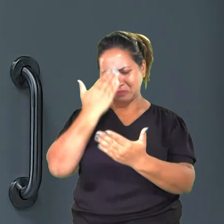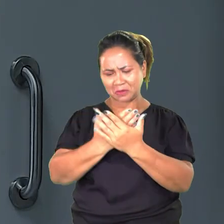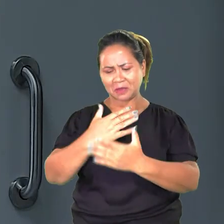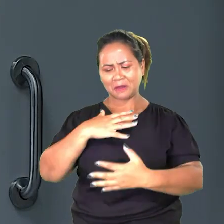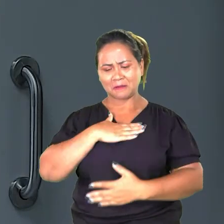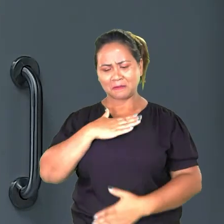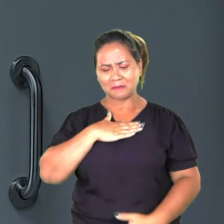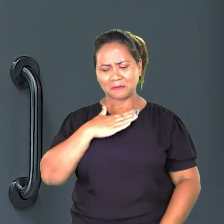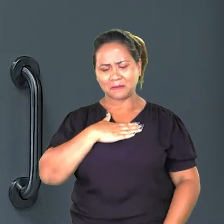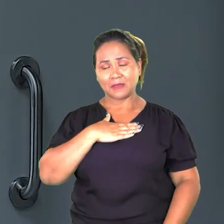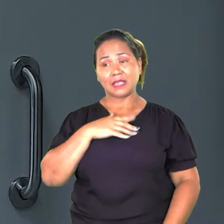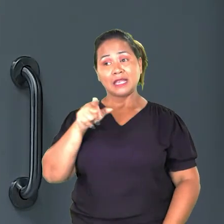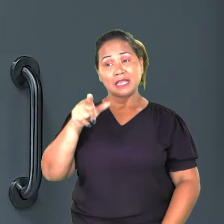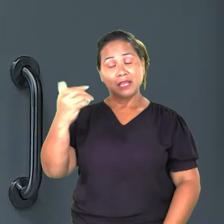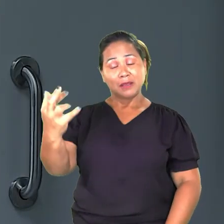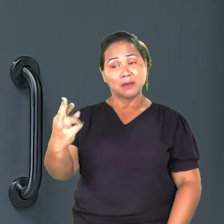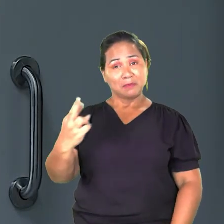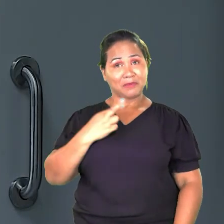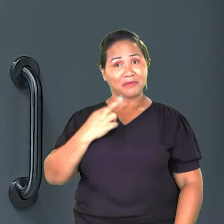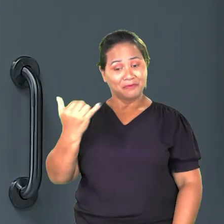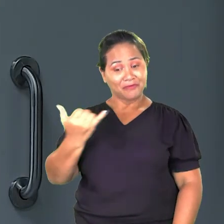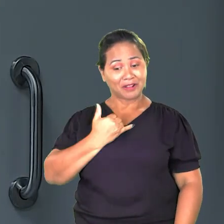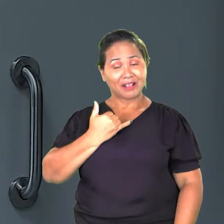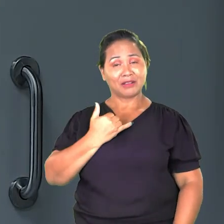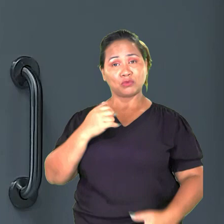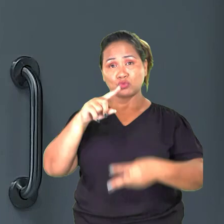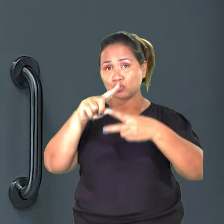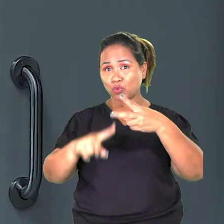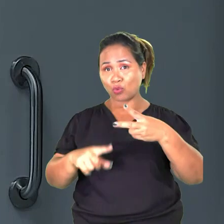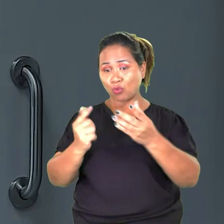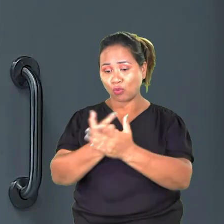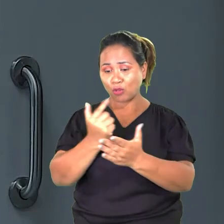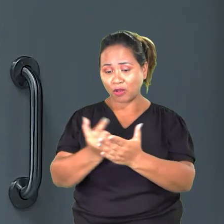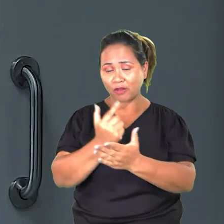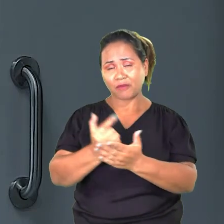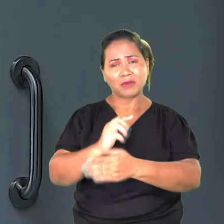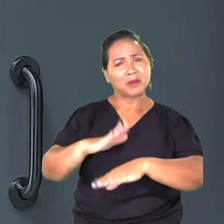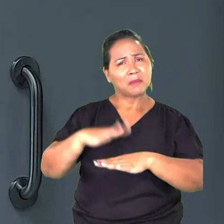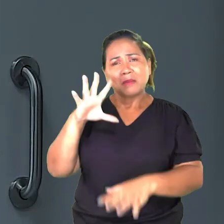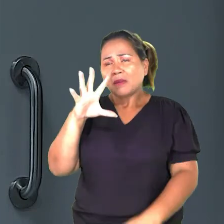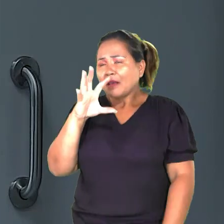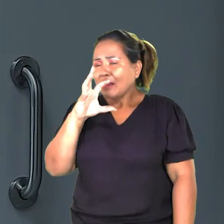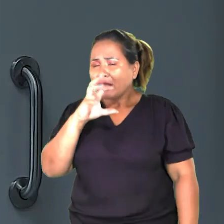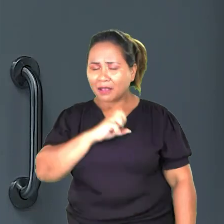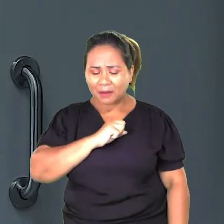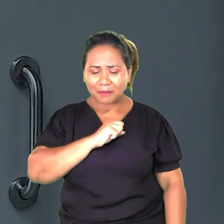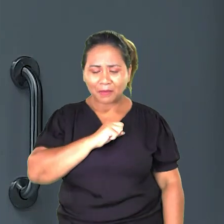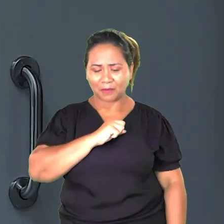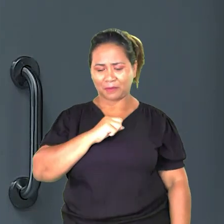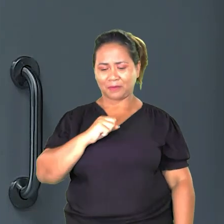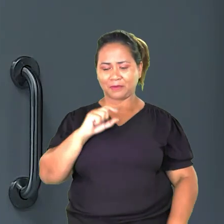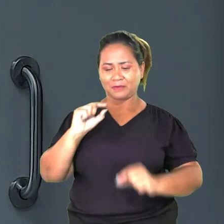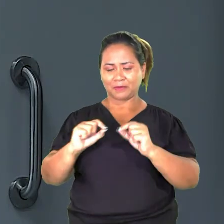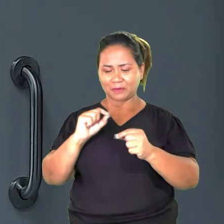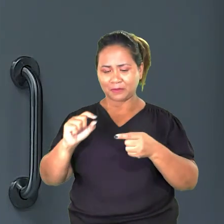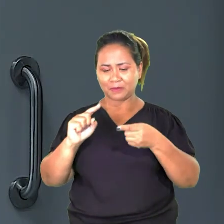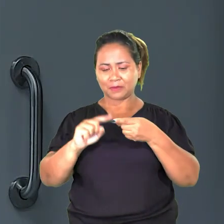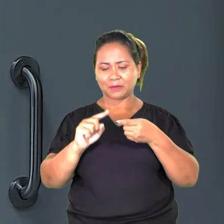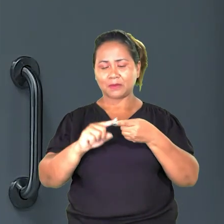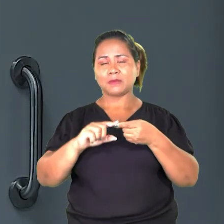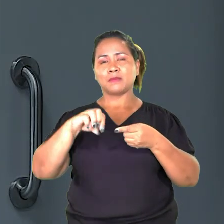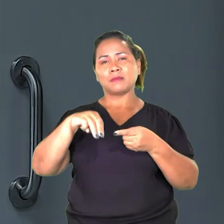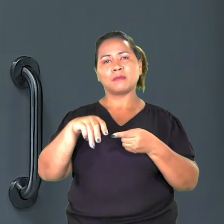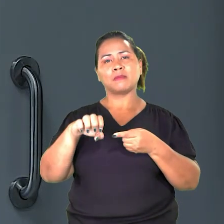disse publicamente que os 2 livros que ele mais gostou, dentre as suas 38 publicações,